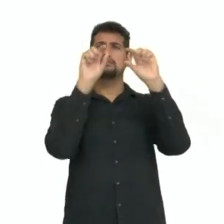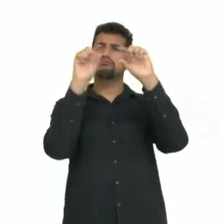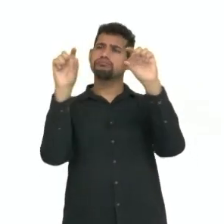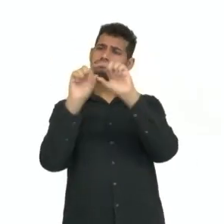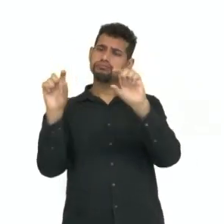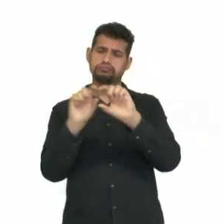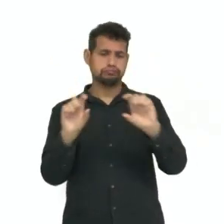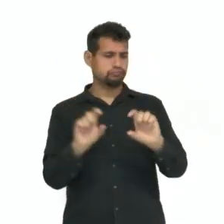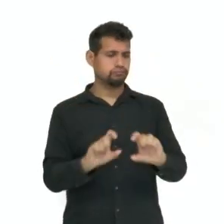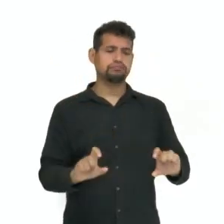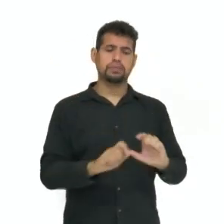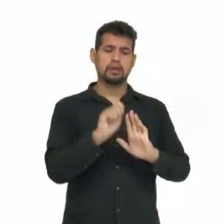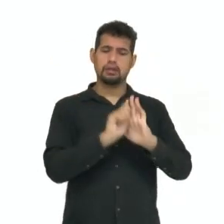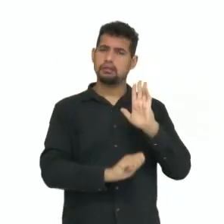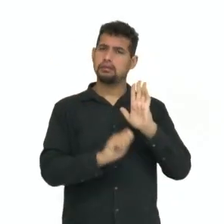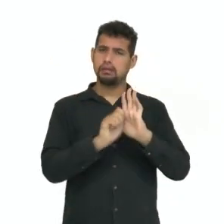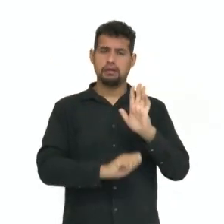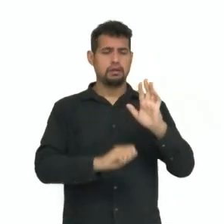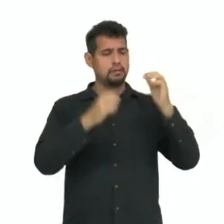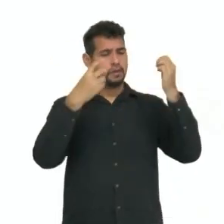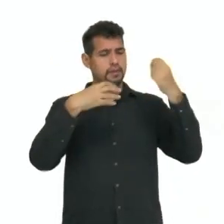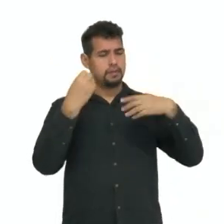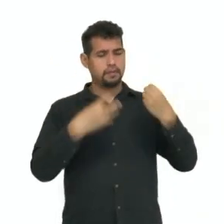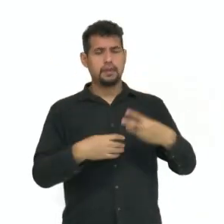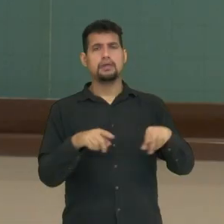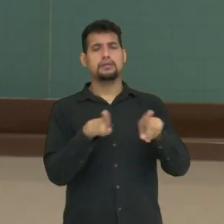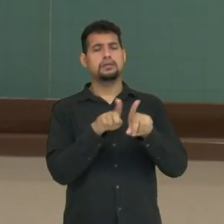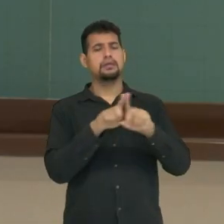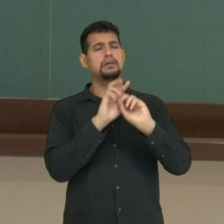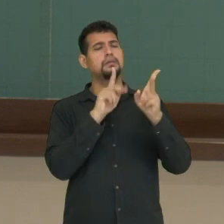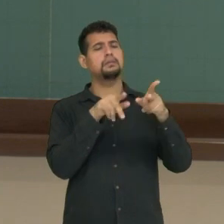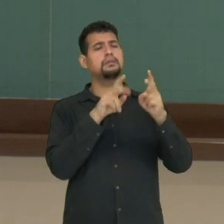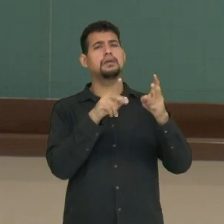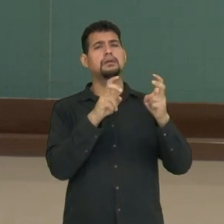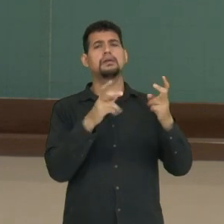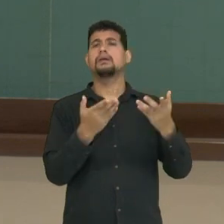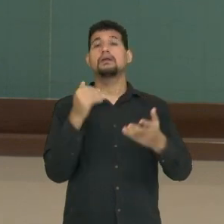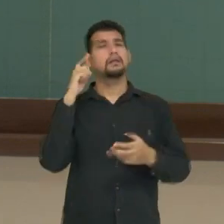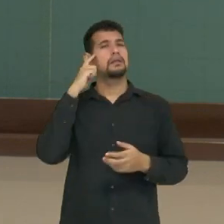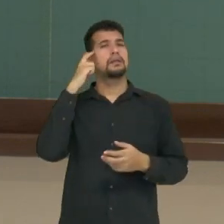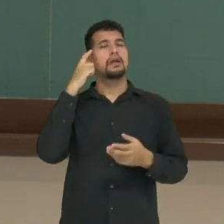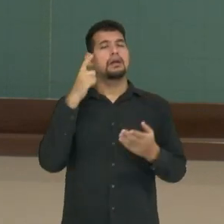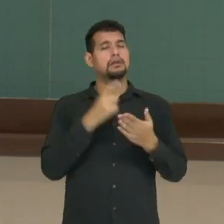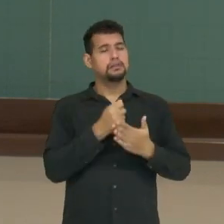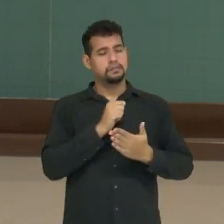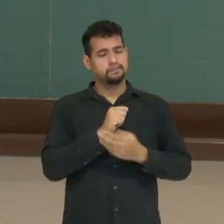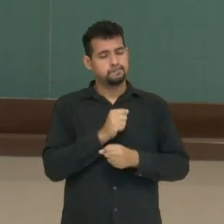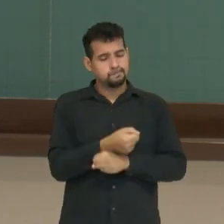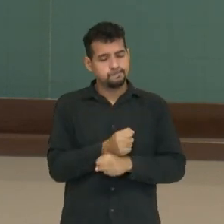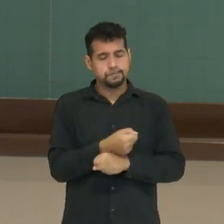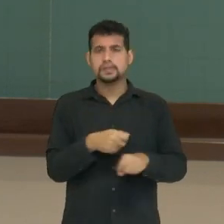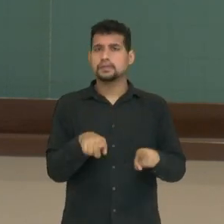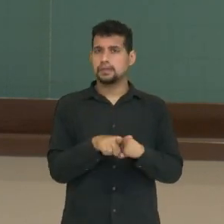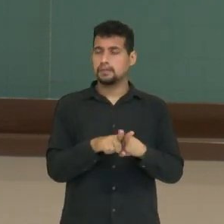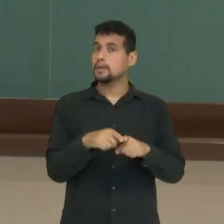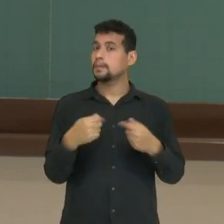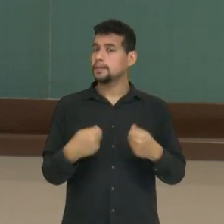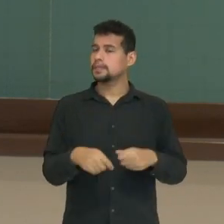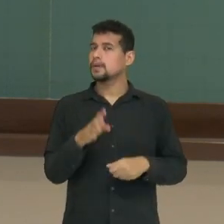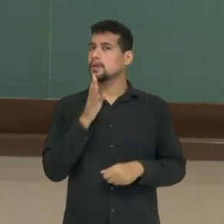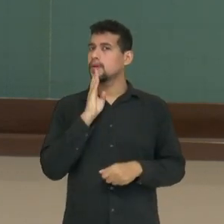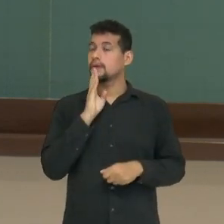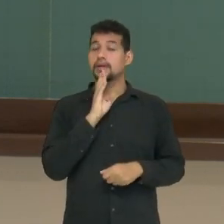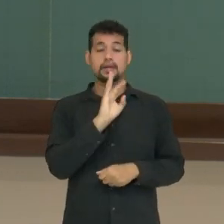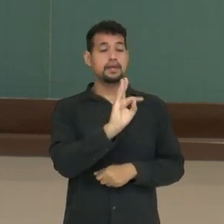texto argumentativo e identificar a tese defendida nele, reconhecer